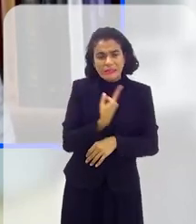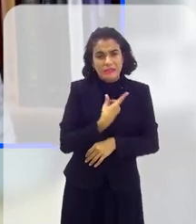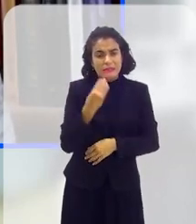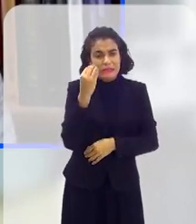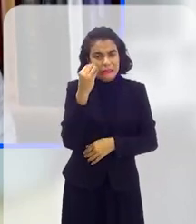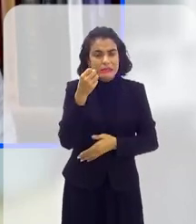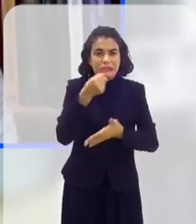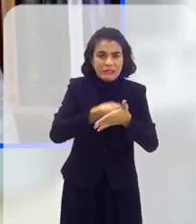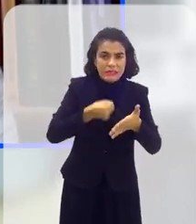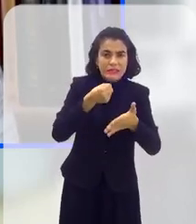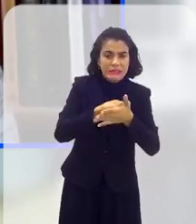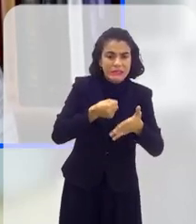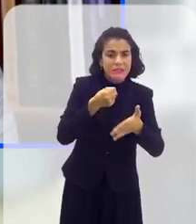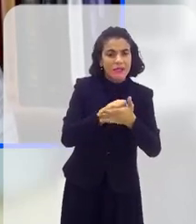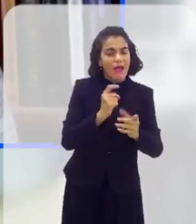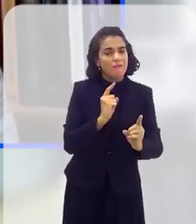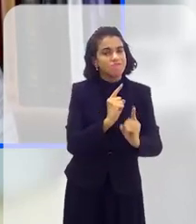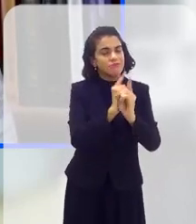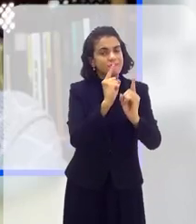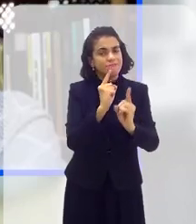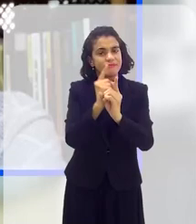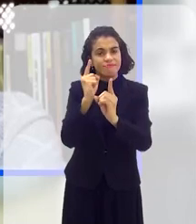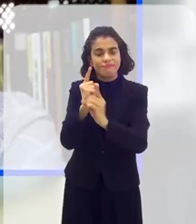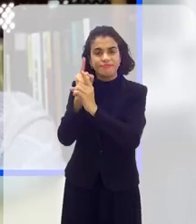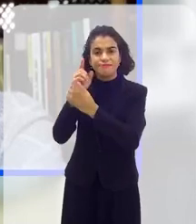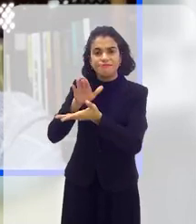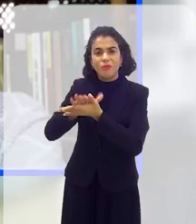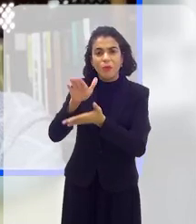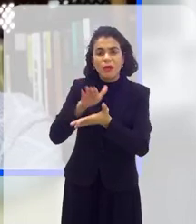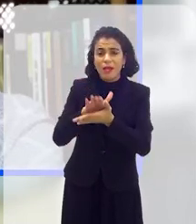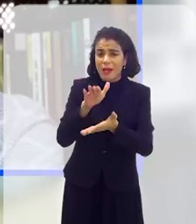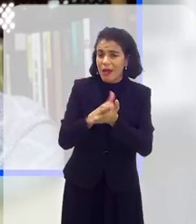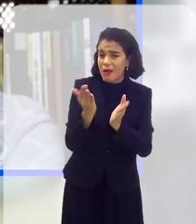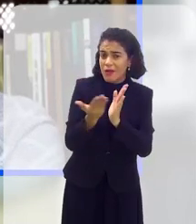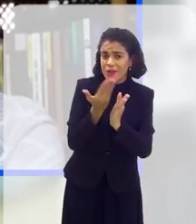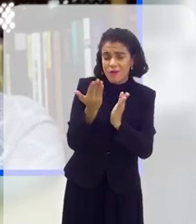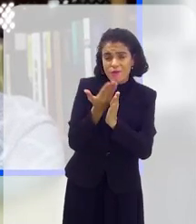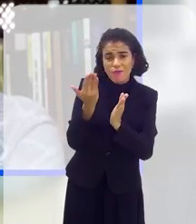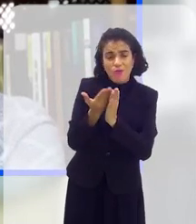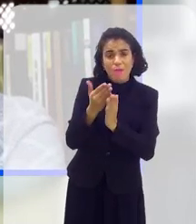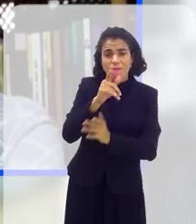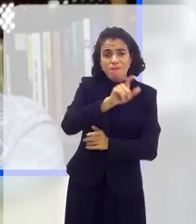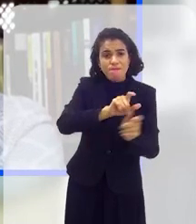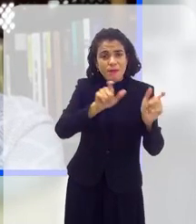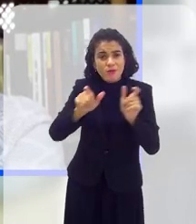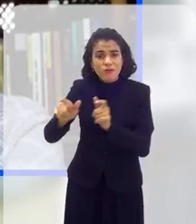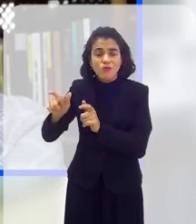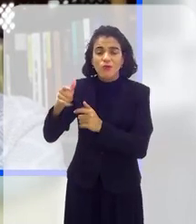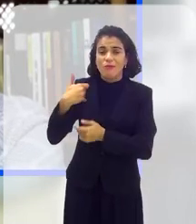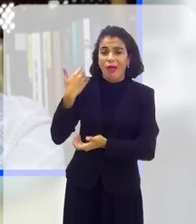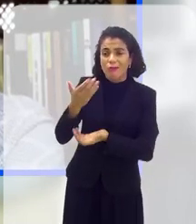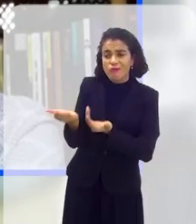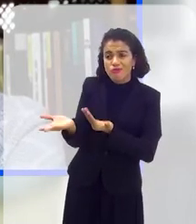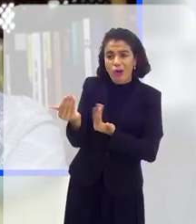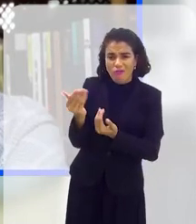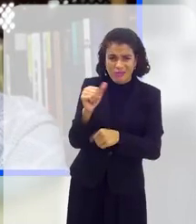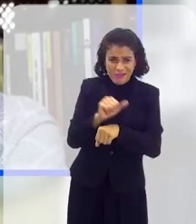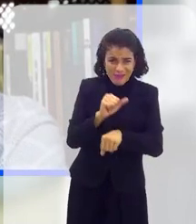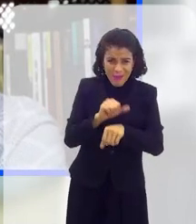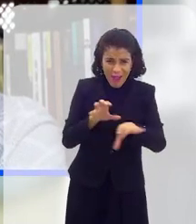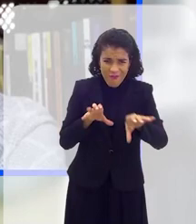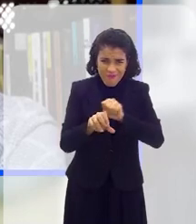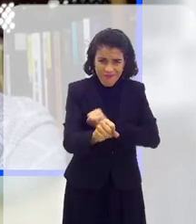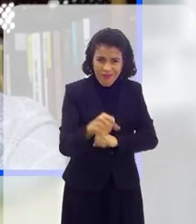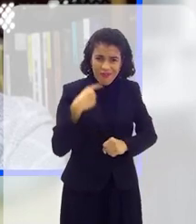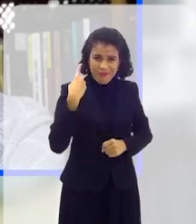para a gente tentar já identificar e publicar esses autores jovens, não esperar que esse autor